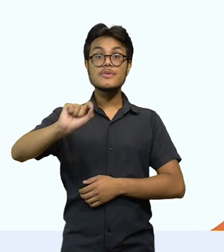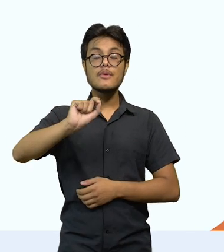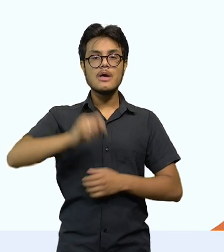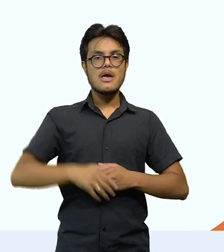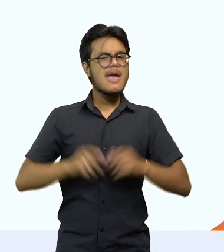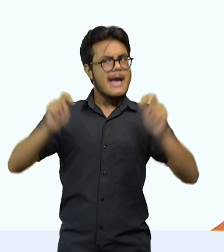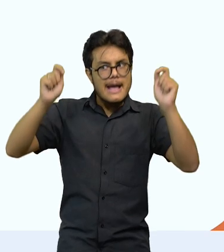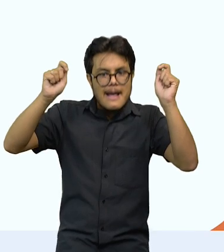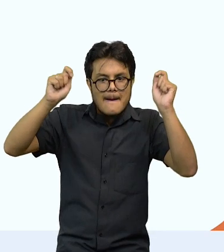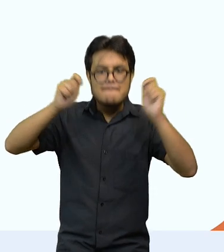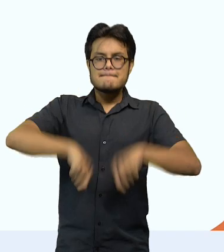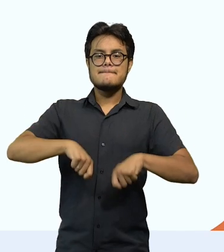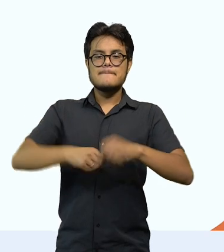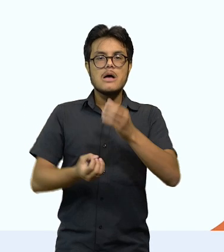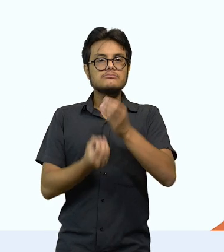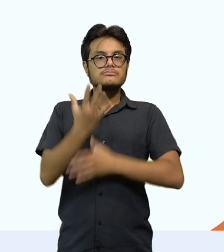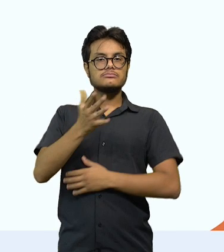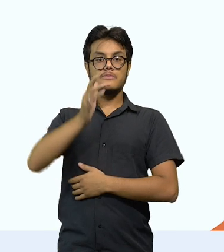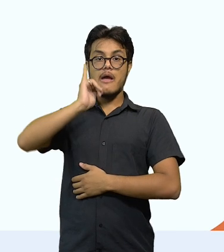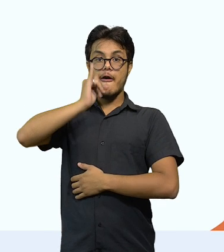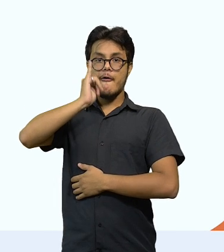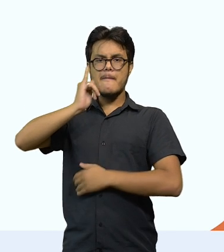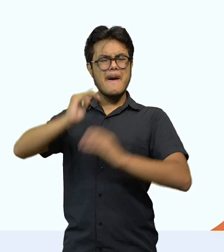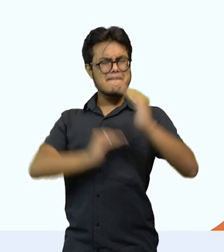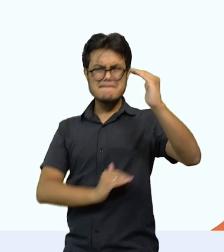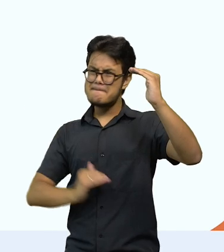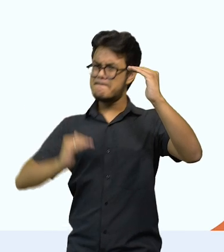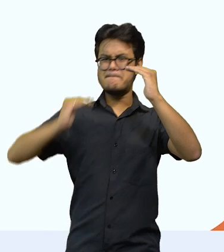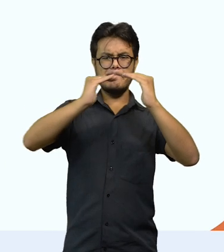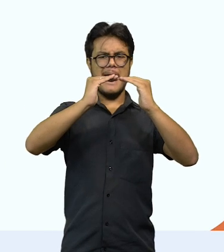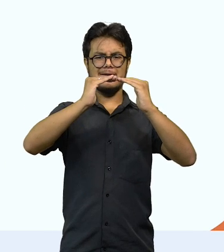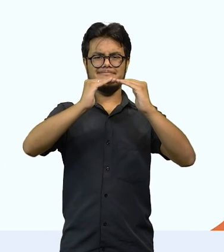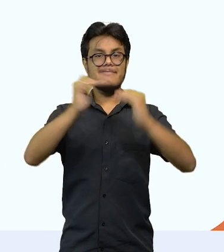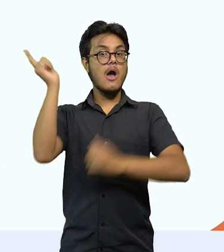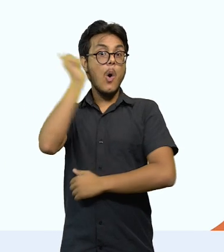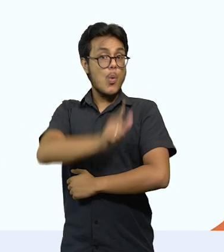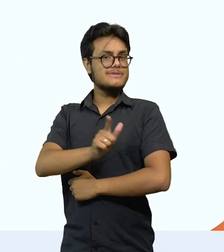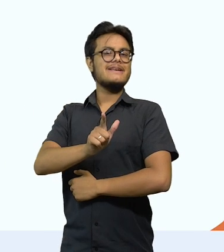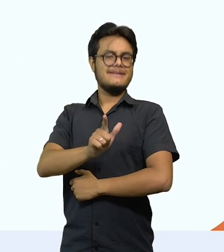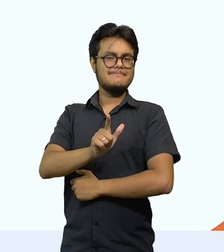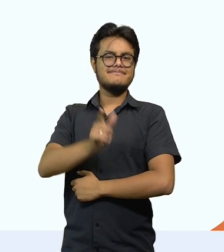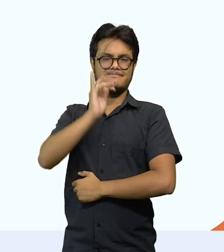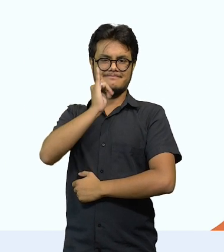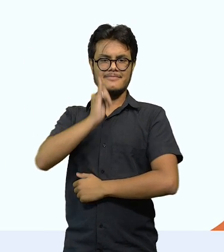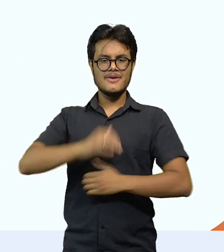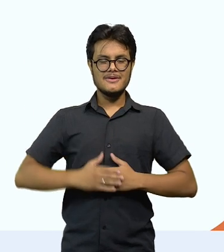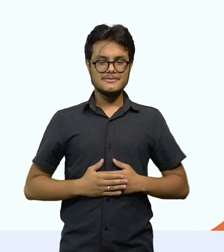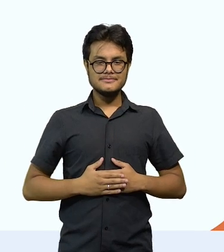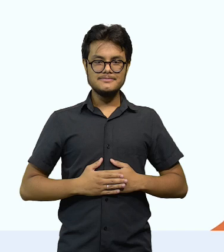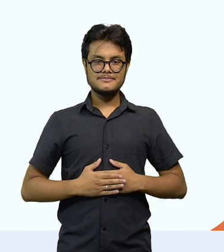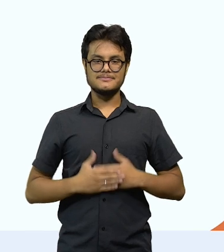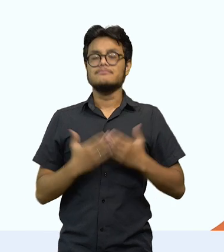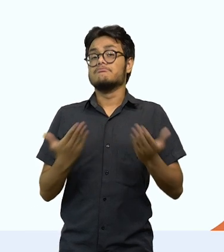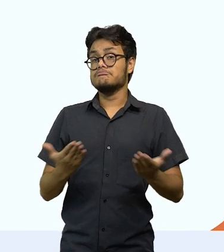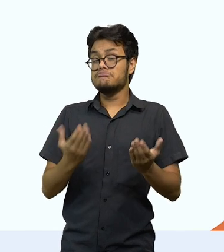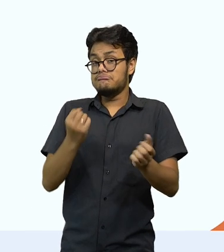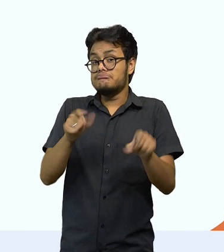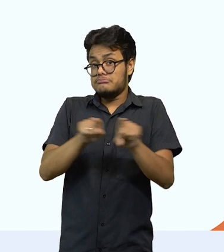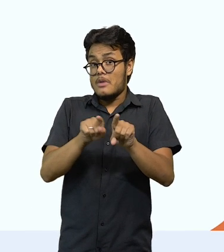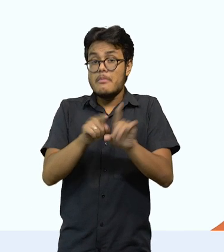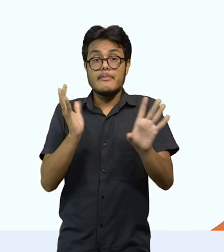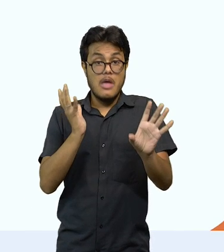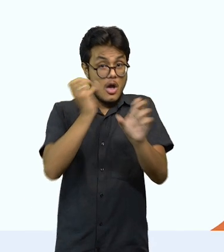diferença de potencial? Ela é a máxima diferença de potencial que um gerador produz. E aí eu consigo calcular